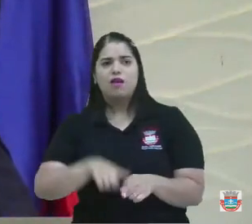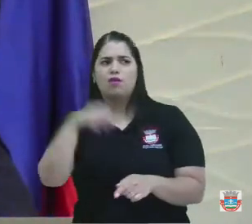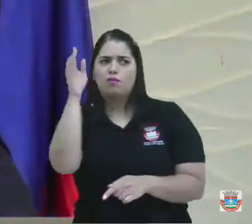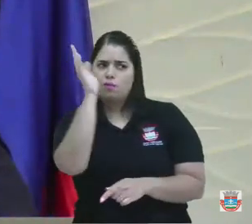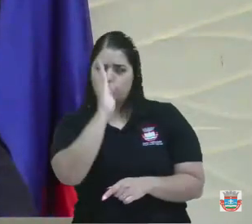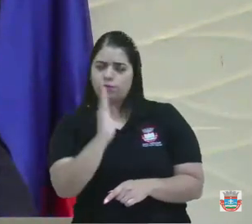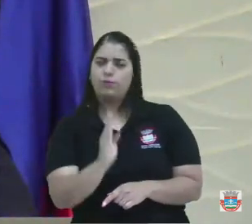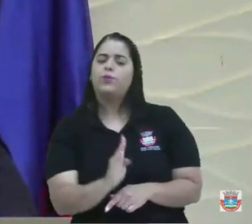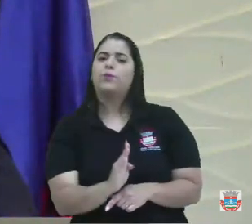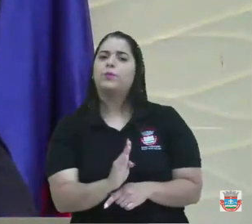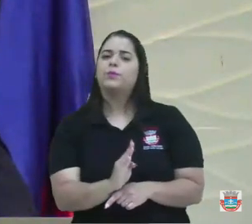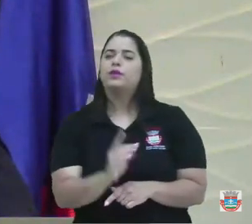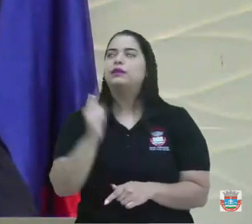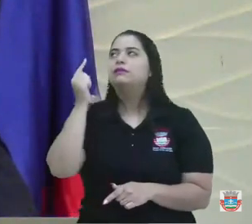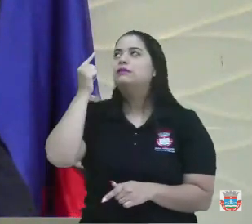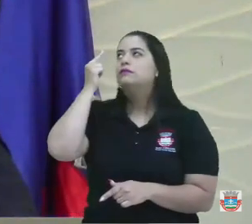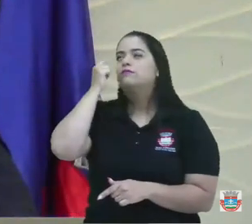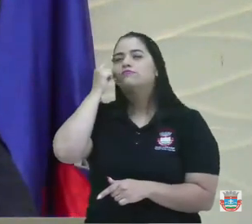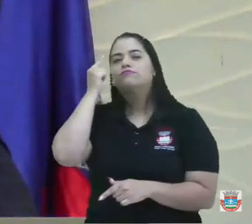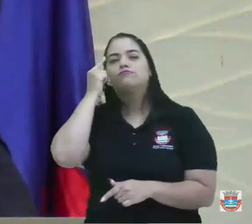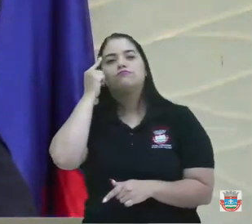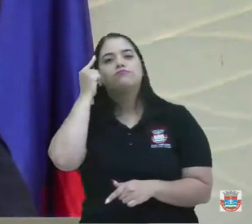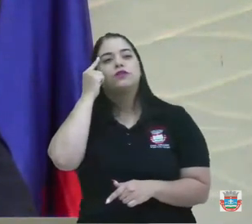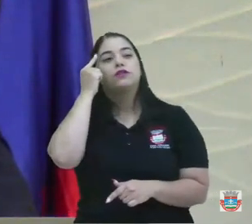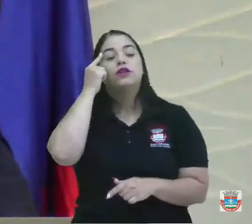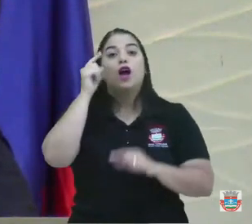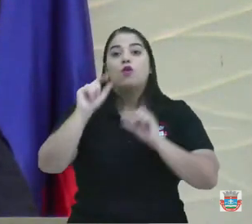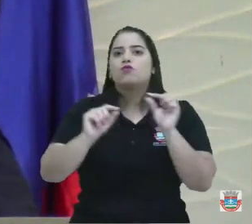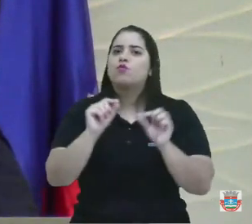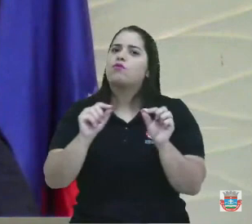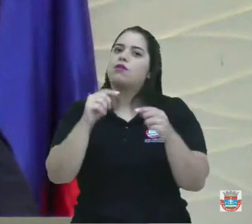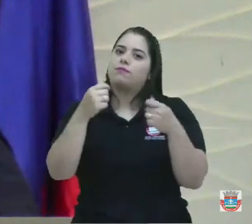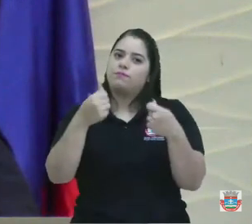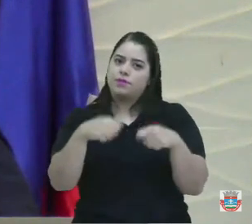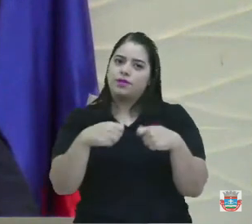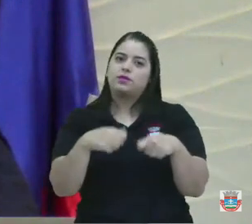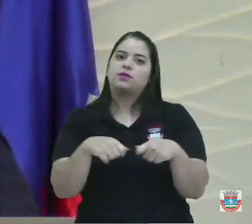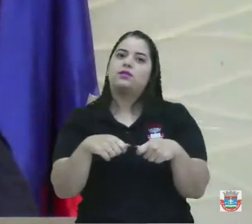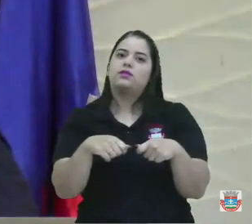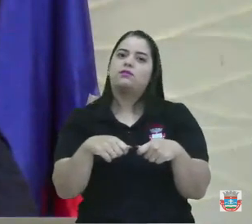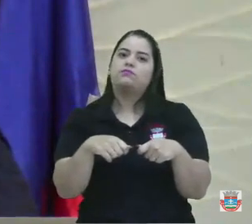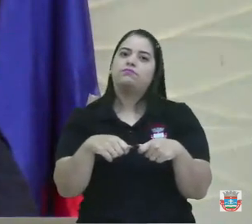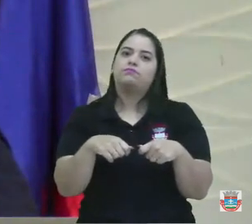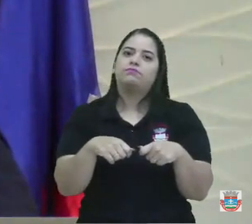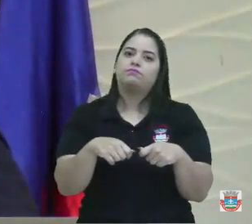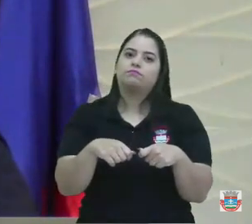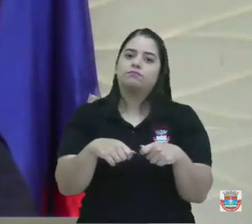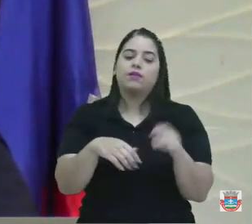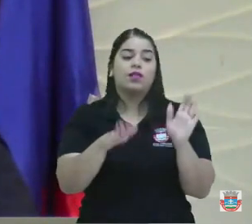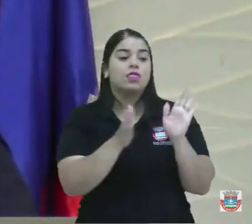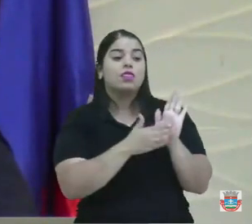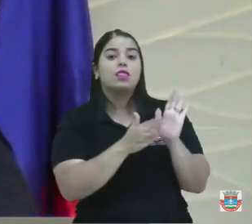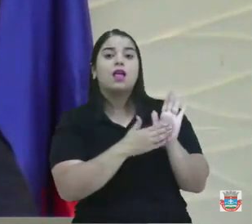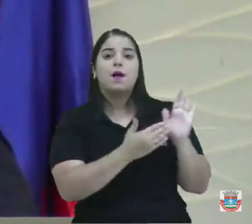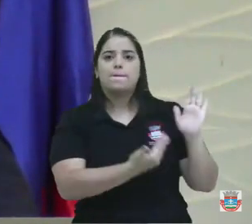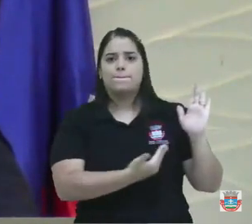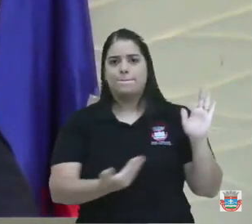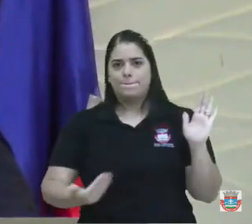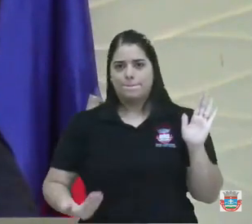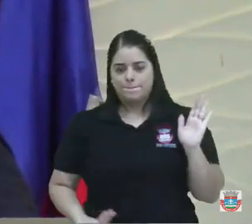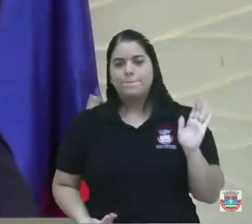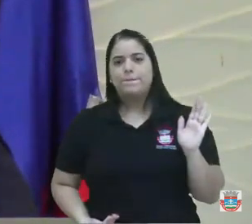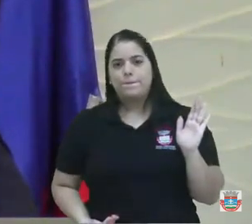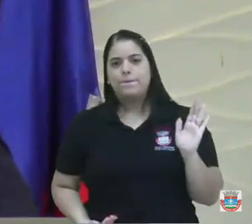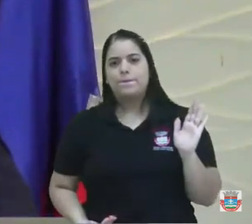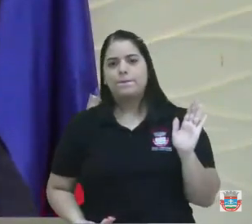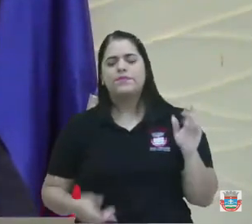país, refletir tudo aquilo que a gente precisa de garantia nas pautas públicas, nas pautas que